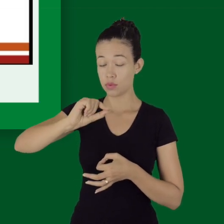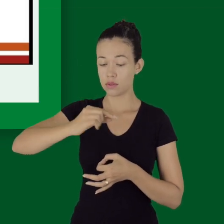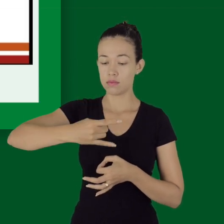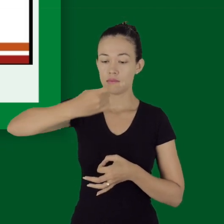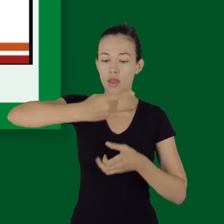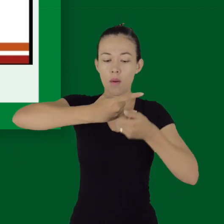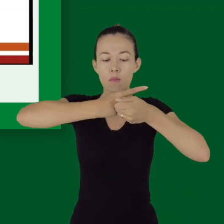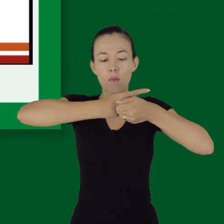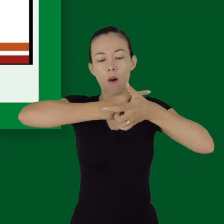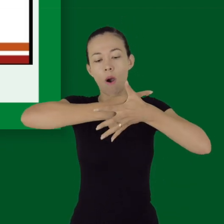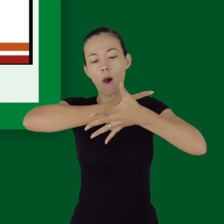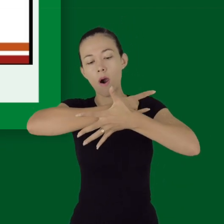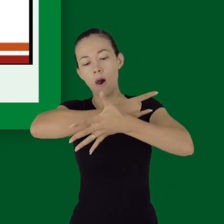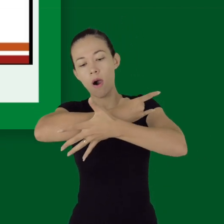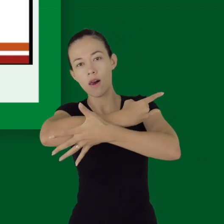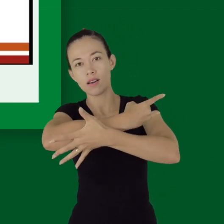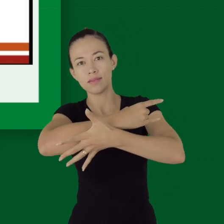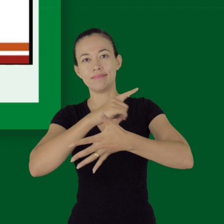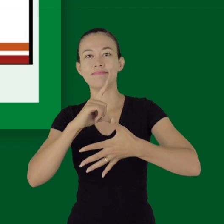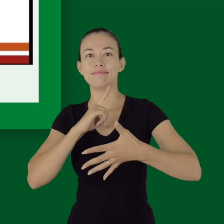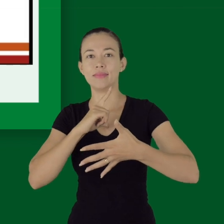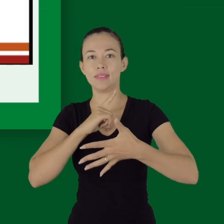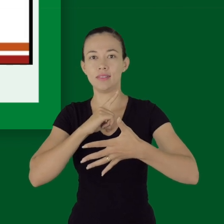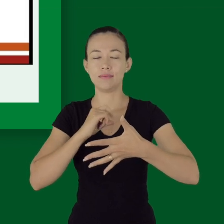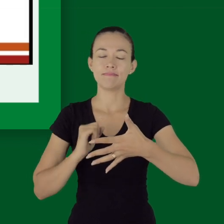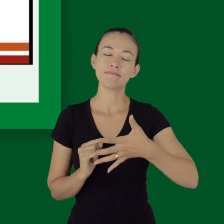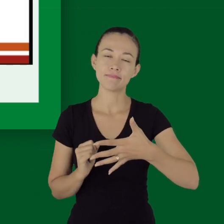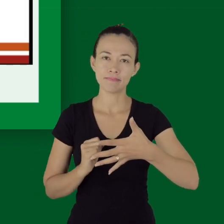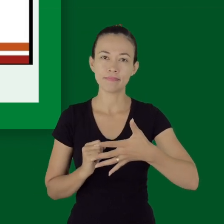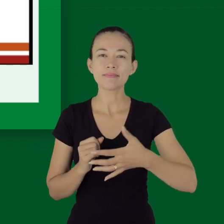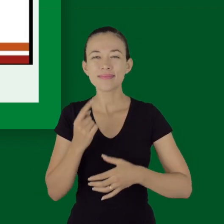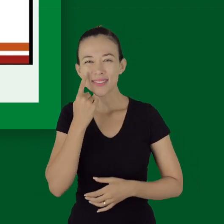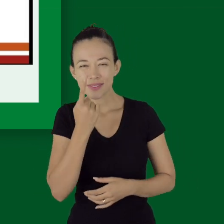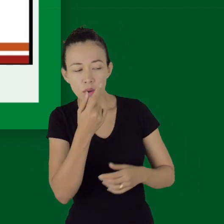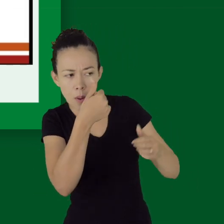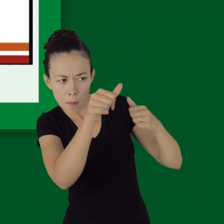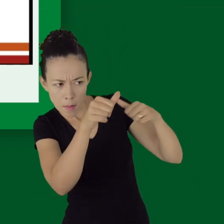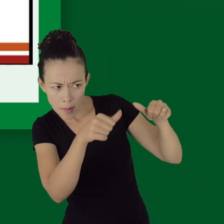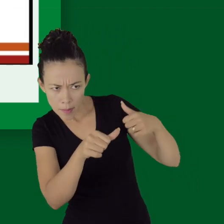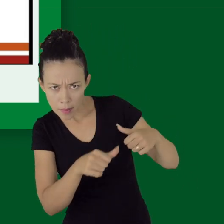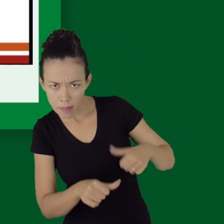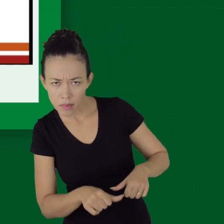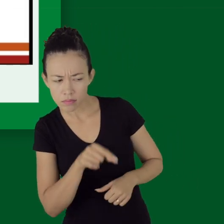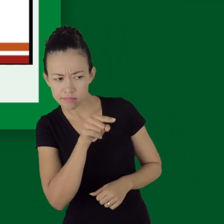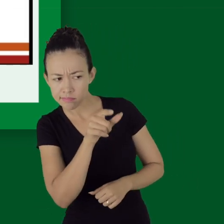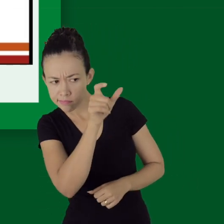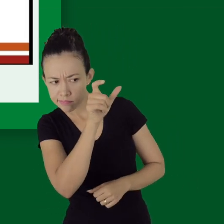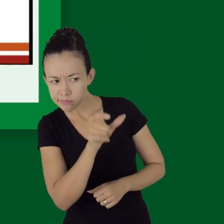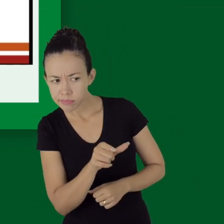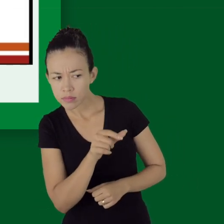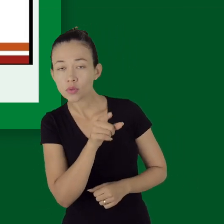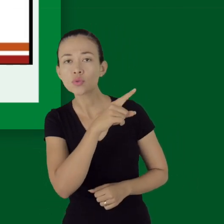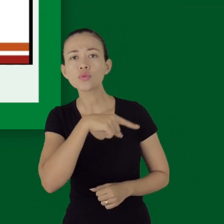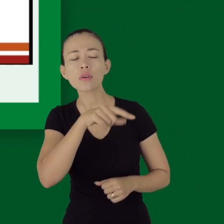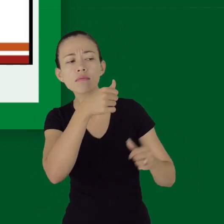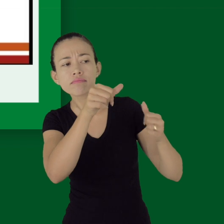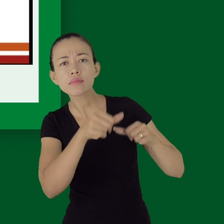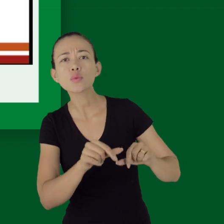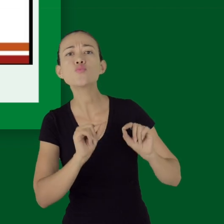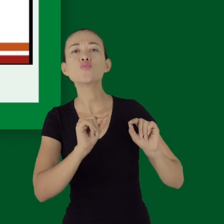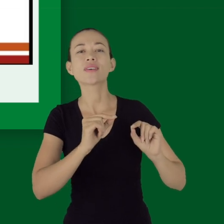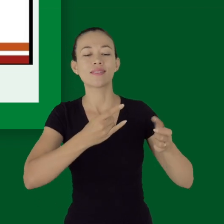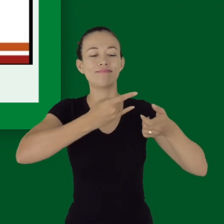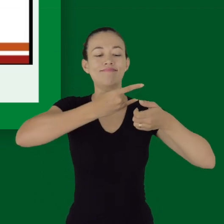para inervar todas as partes do corpo. Então, quando nós temos esse processo avaliativo que